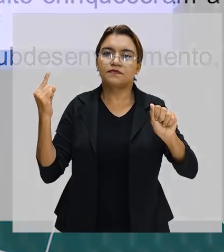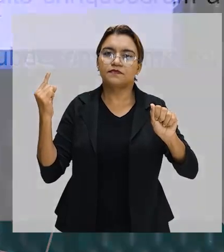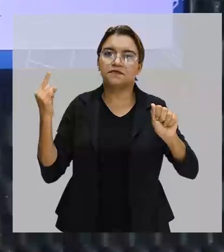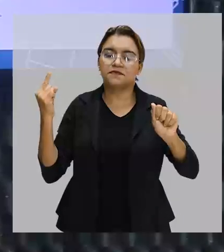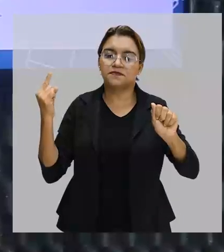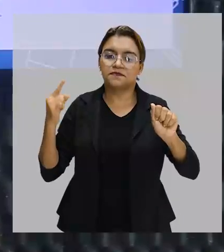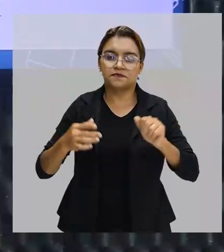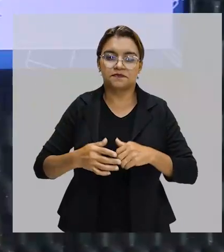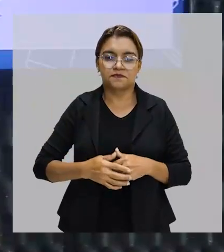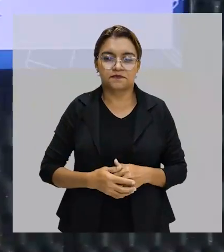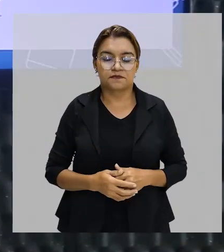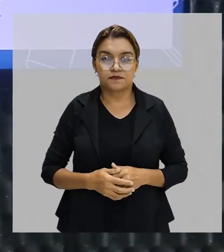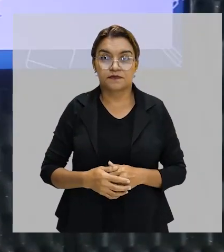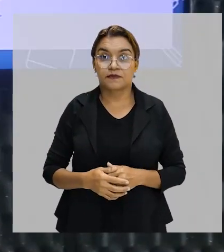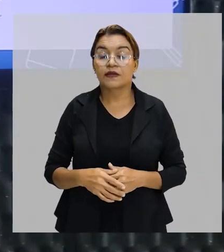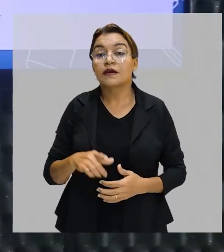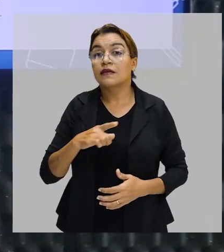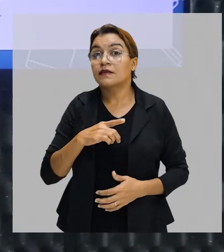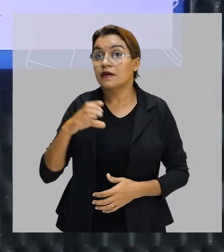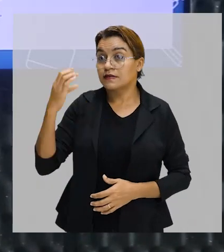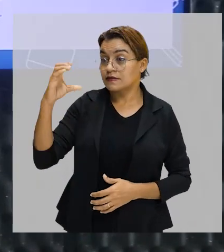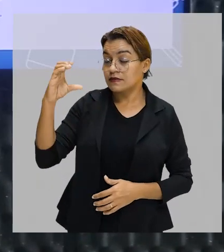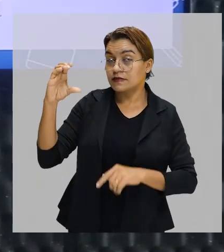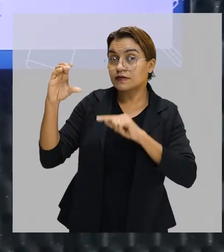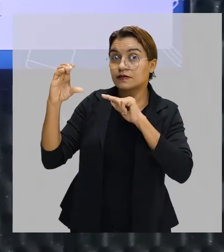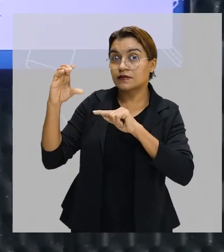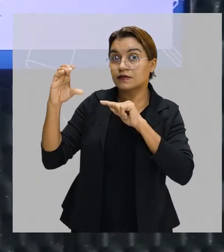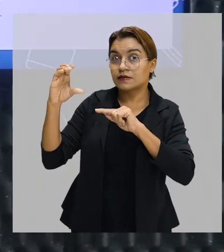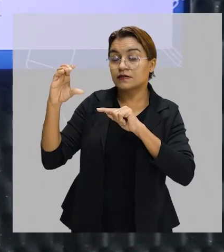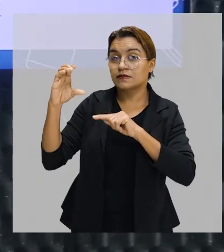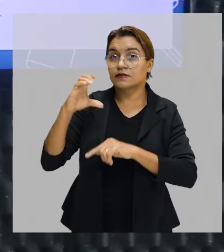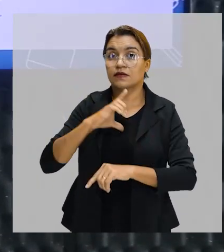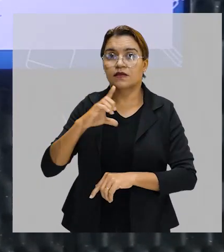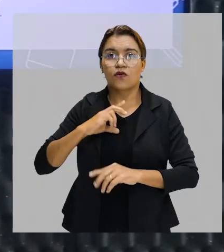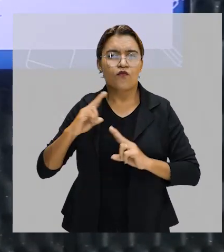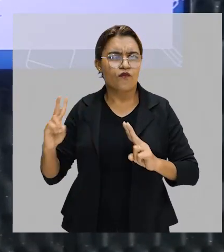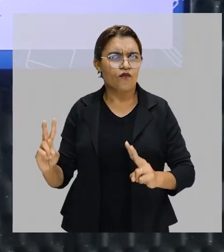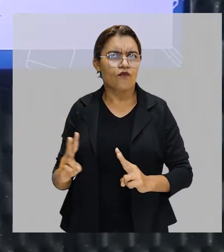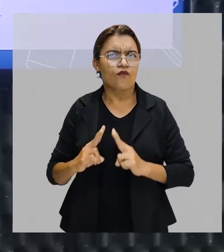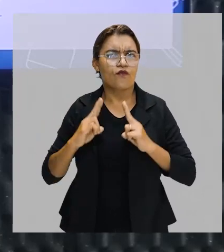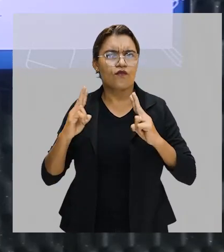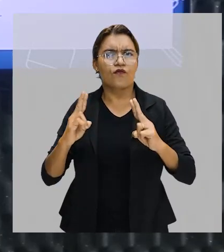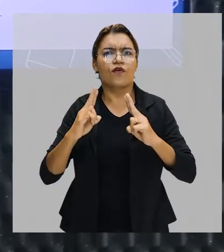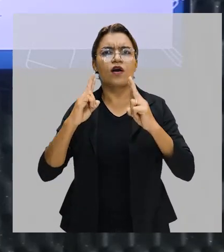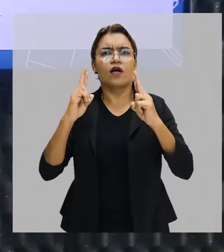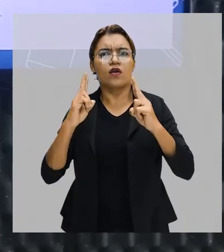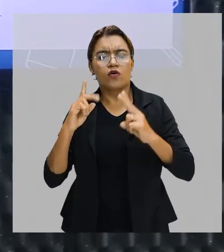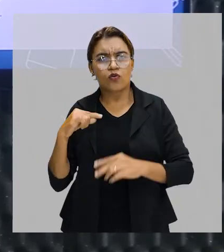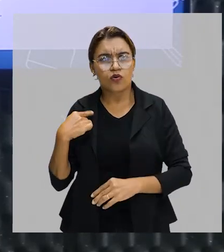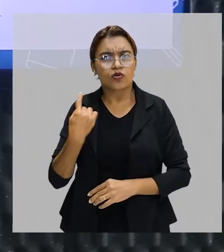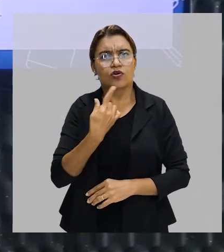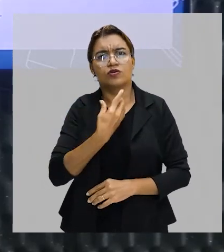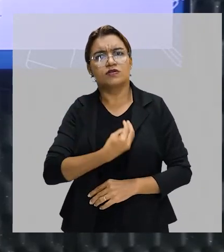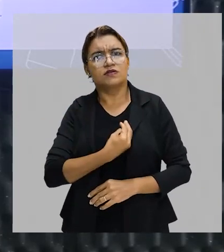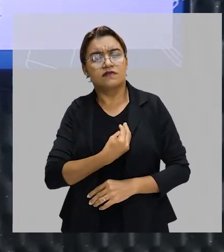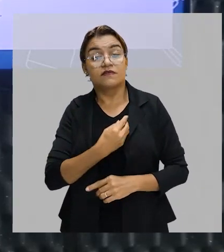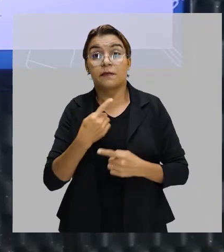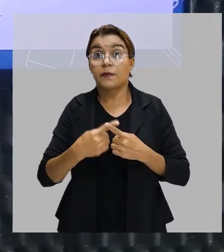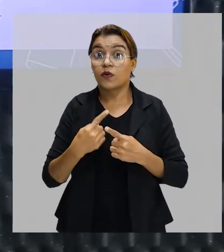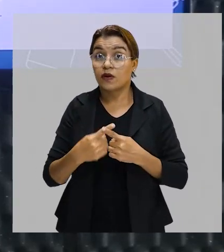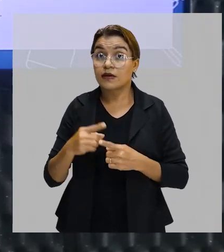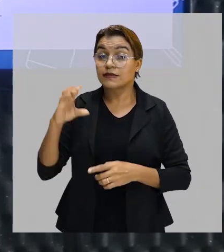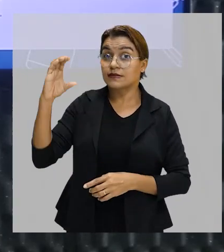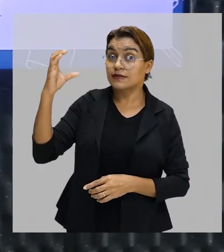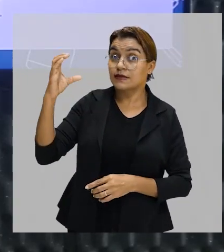brasileira. Gente, a ciência, ela tem um grande valor no nosso meio. É por causa da ciência